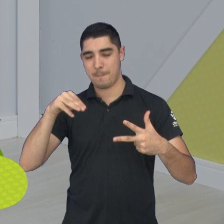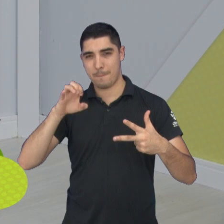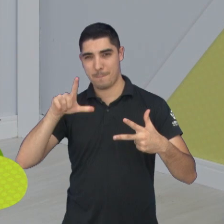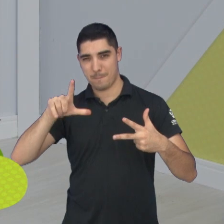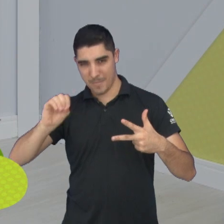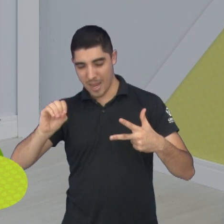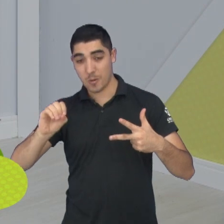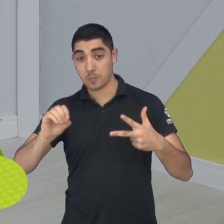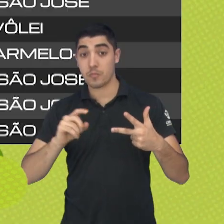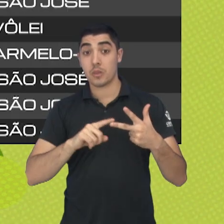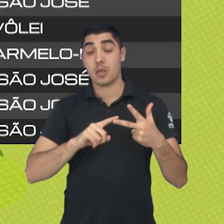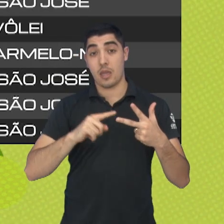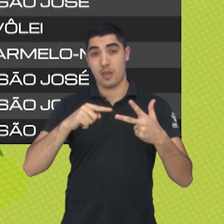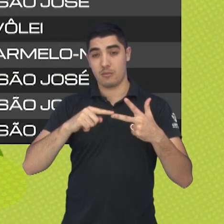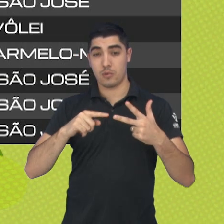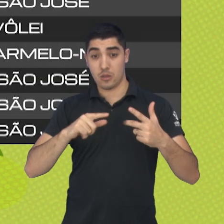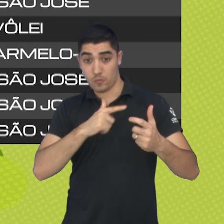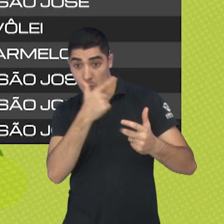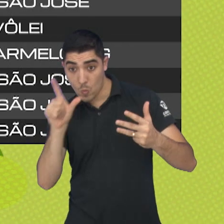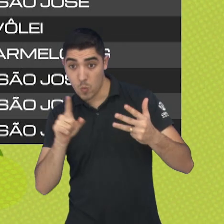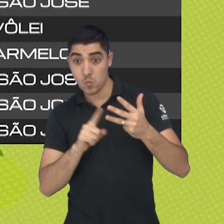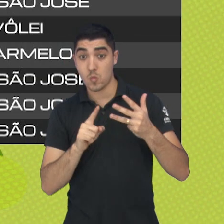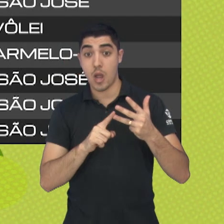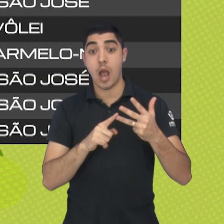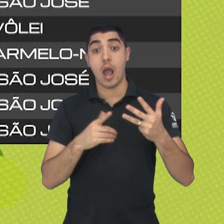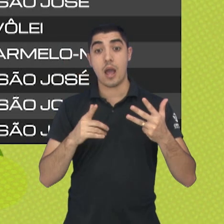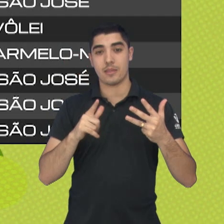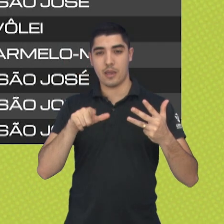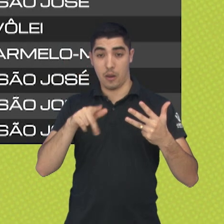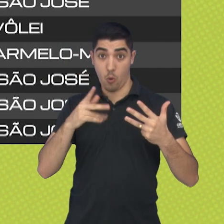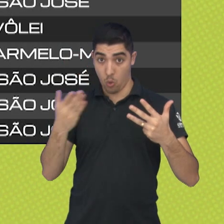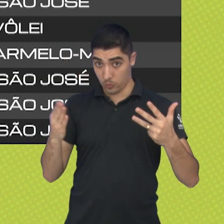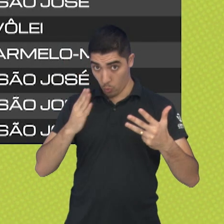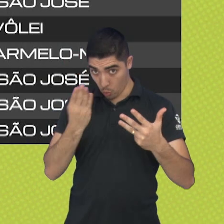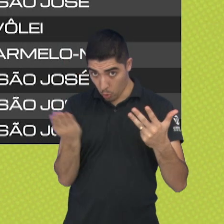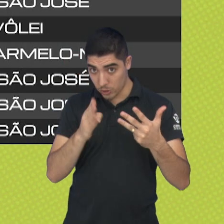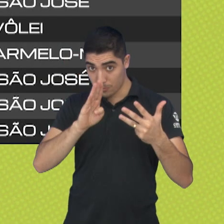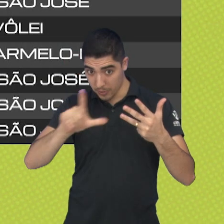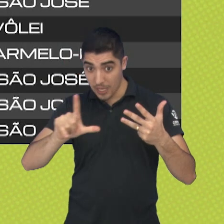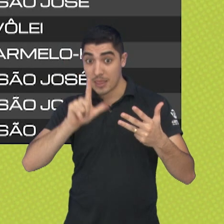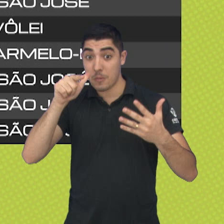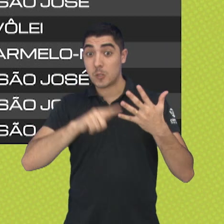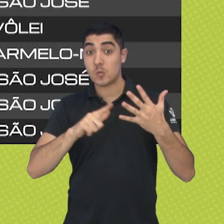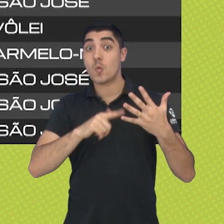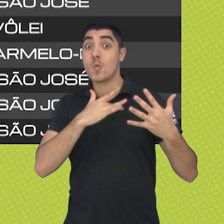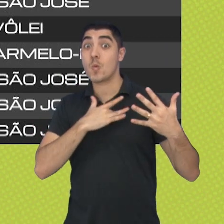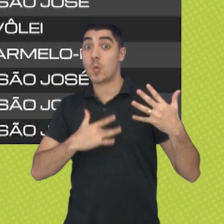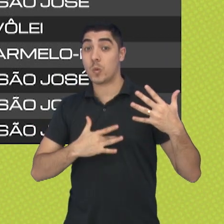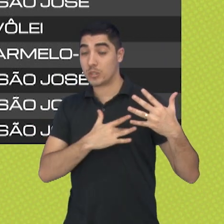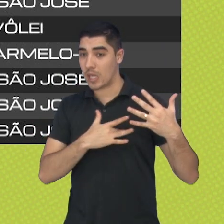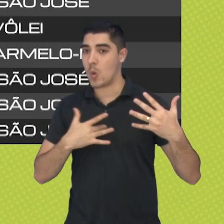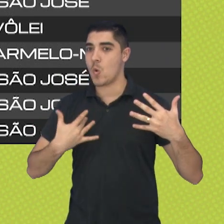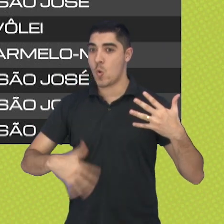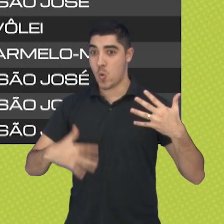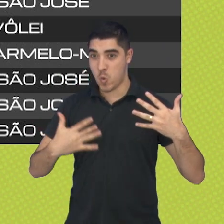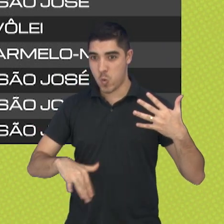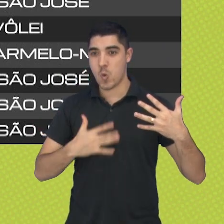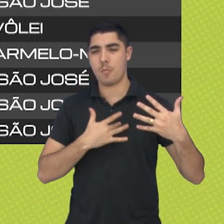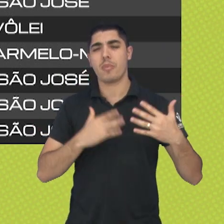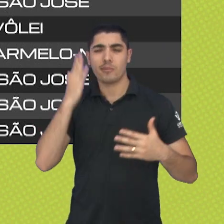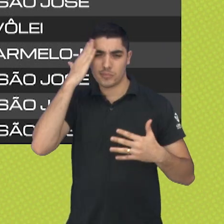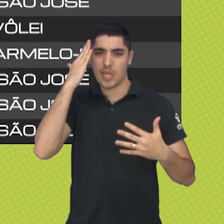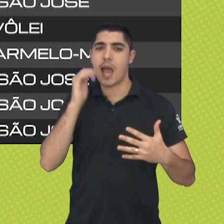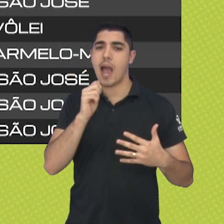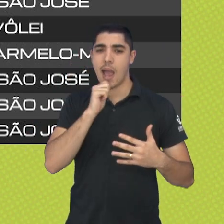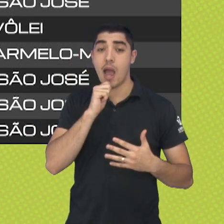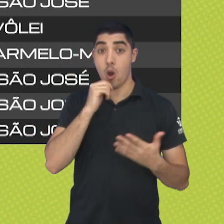clássico provavelmente do então líder Cruzeiro contra o vice-líder São José. Esse jogo, Brunão, eu sei que tem um Blumenau pela frente, que é